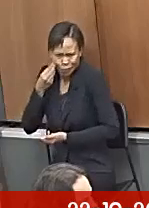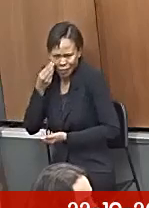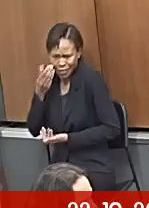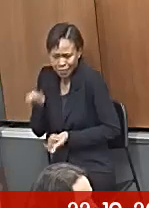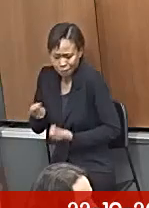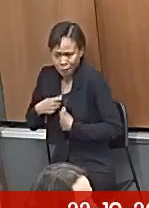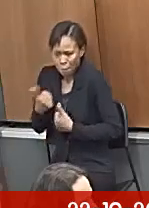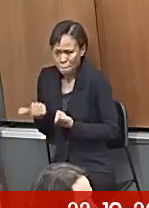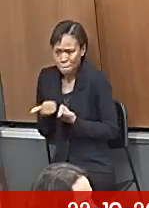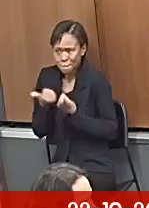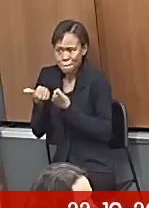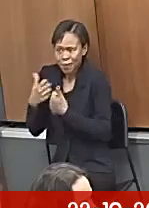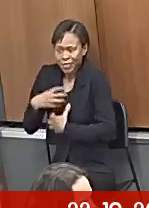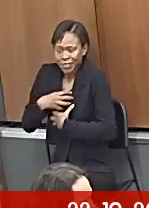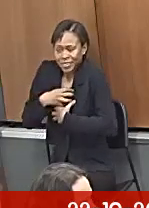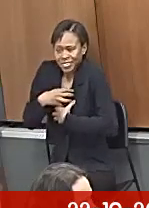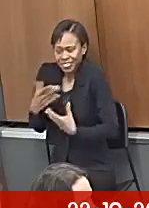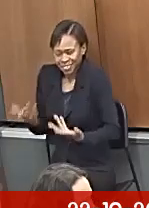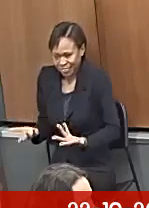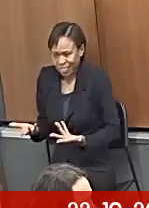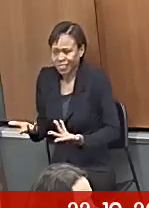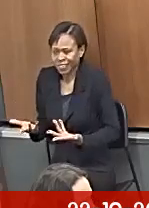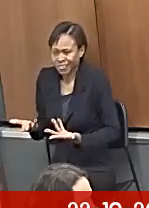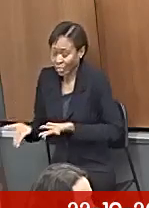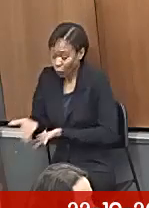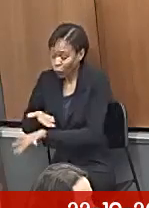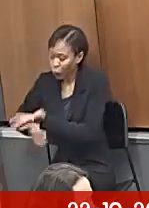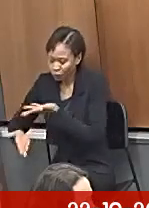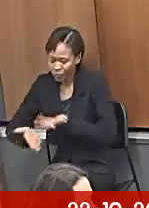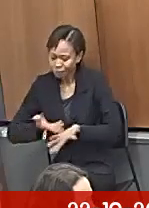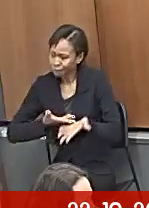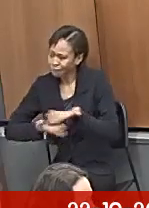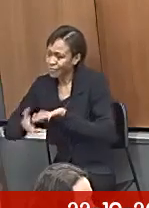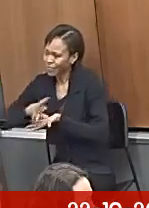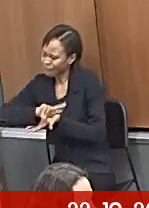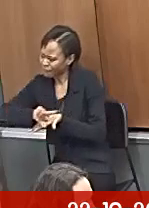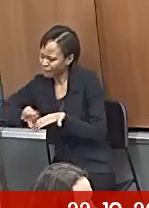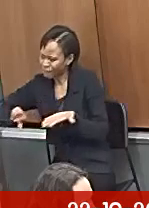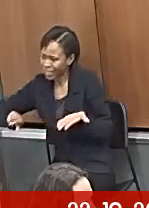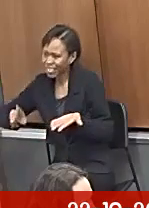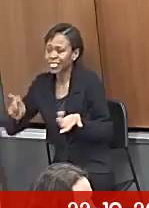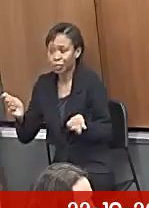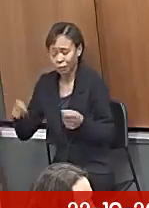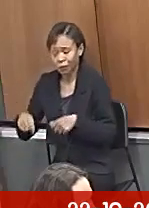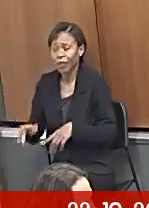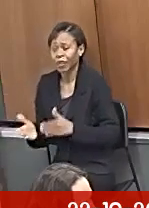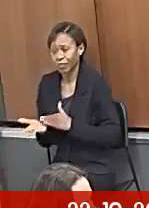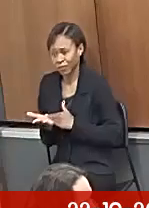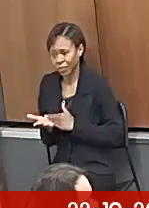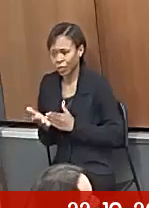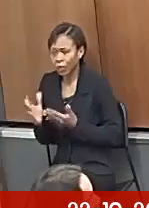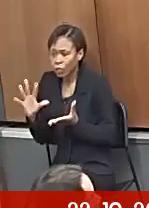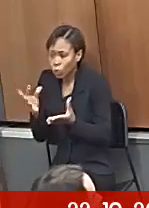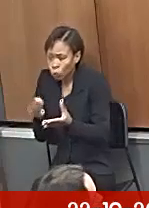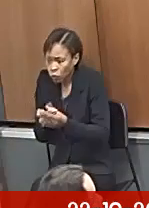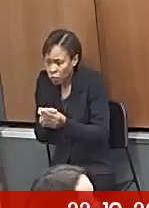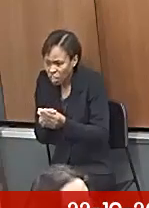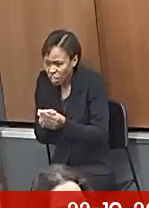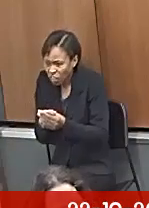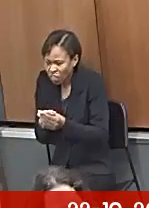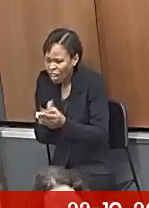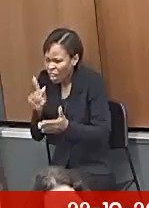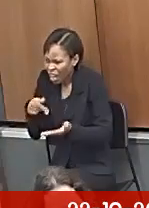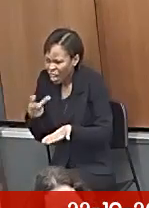faça melhores do que nós temos sido. E é a convivência diversa que vai nos apontar esse caminho. Inclusão não é favor, é